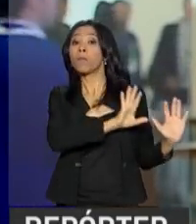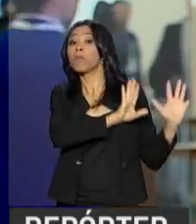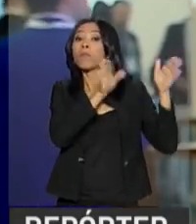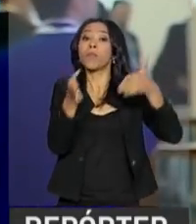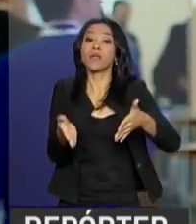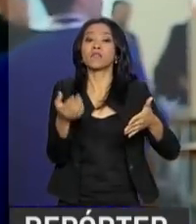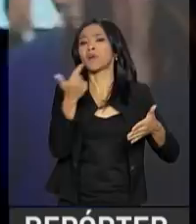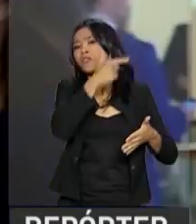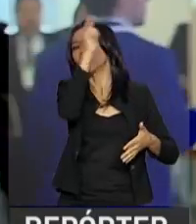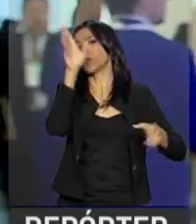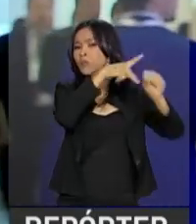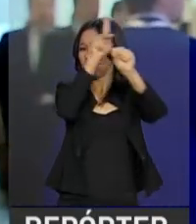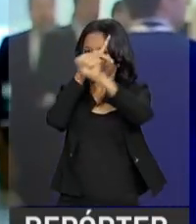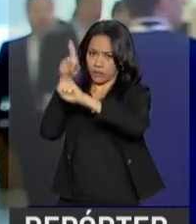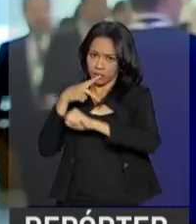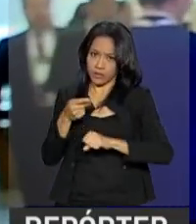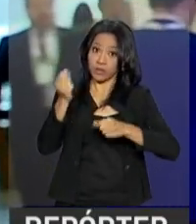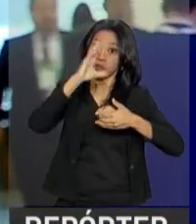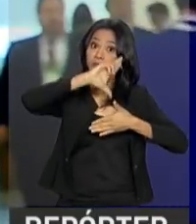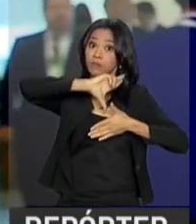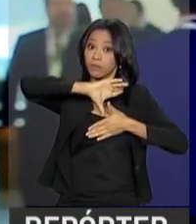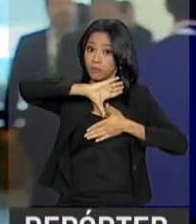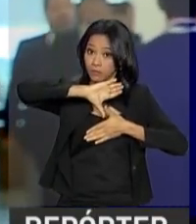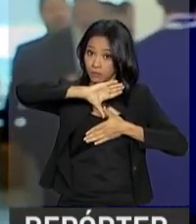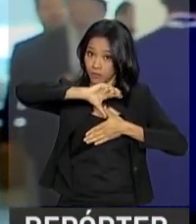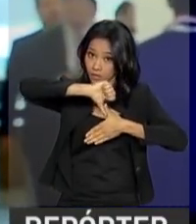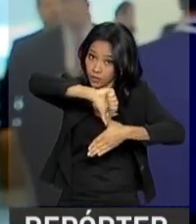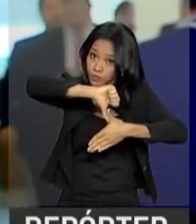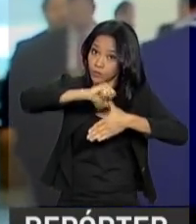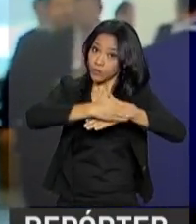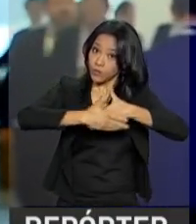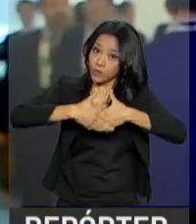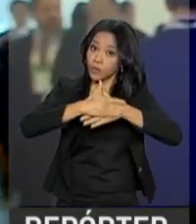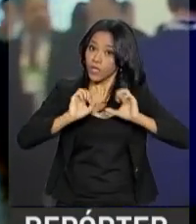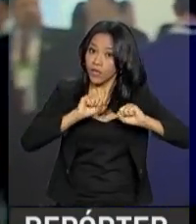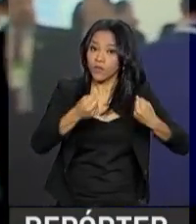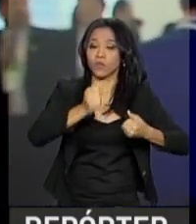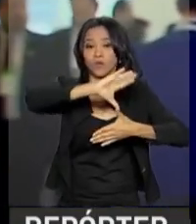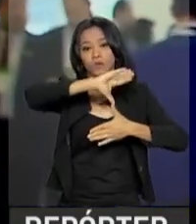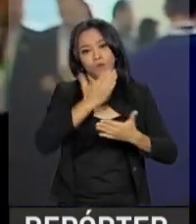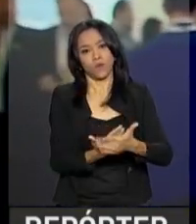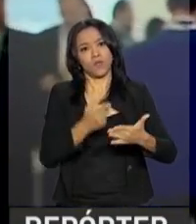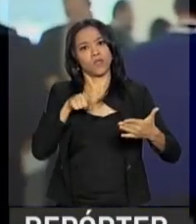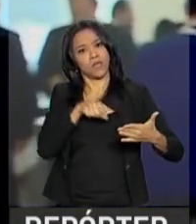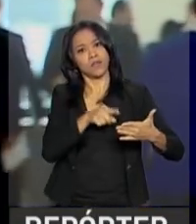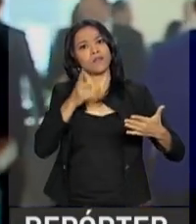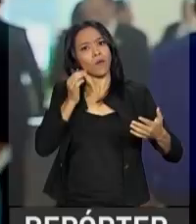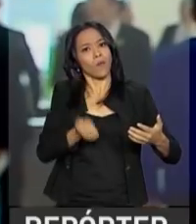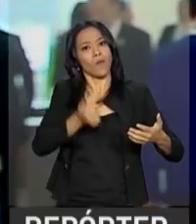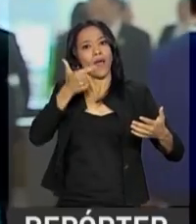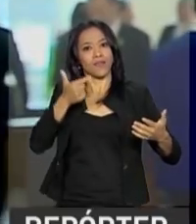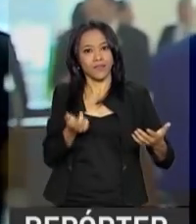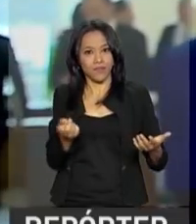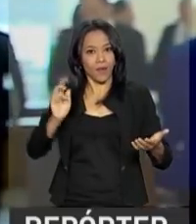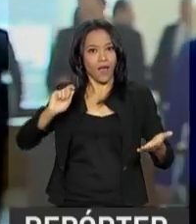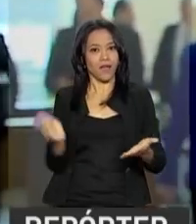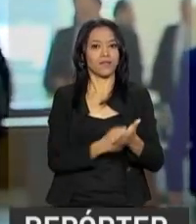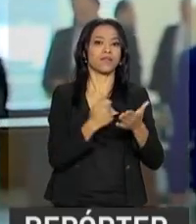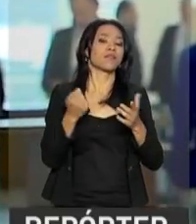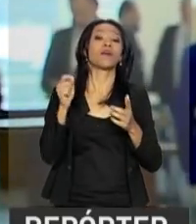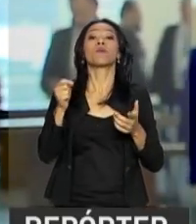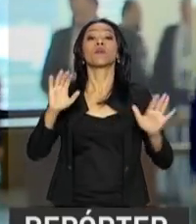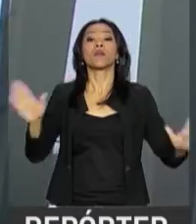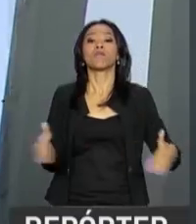de países da américa do sul e reforçou o mercosul que está em vias de fechar um acordo comercial com a união